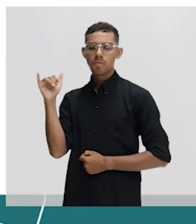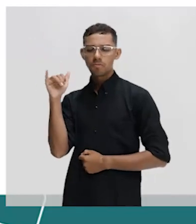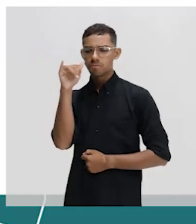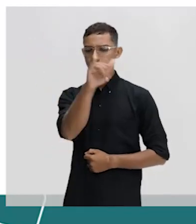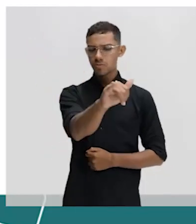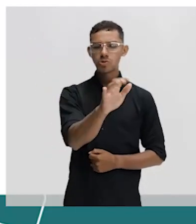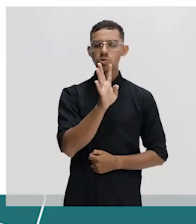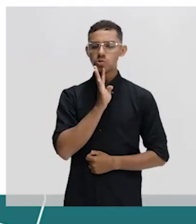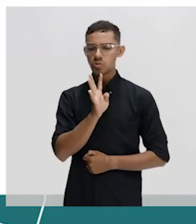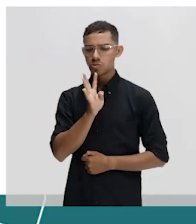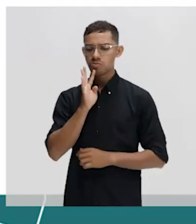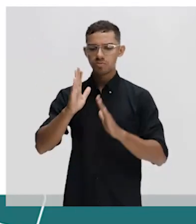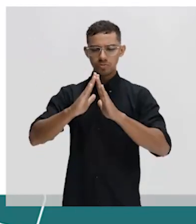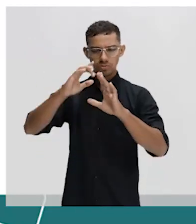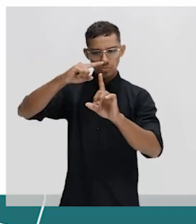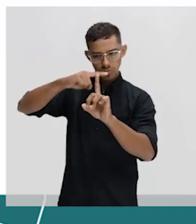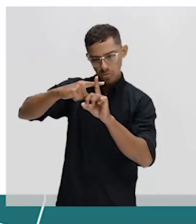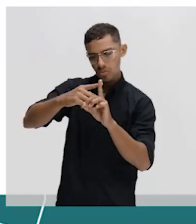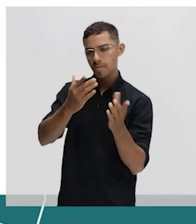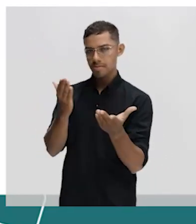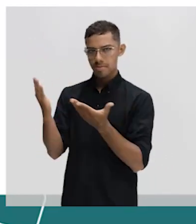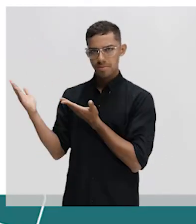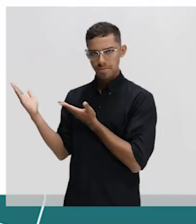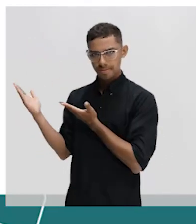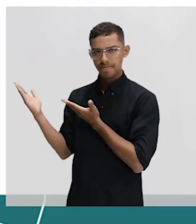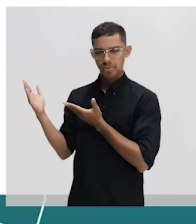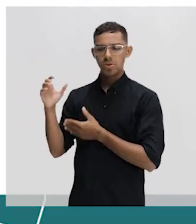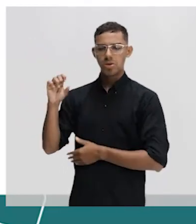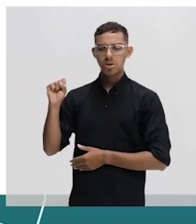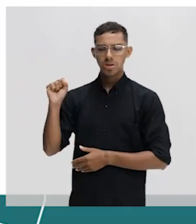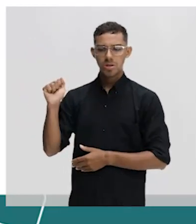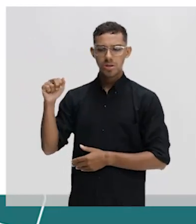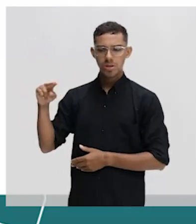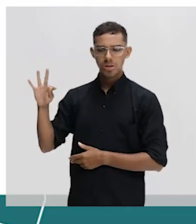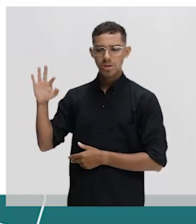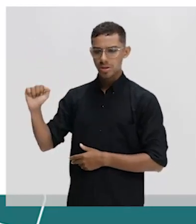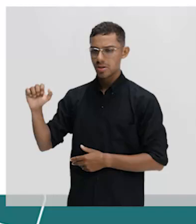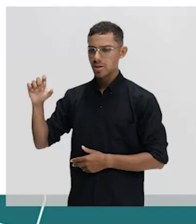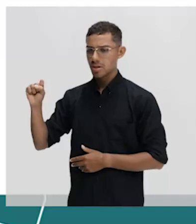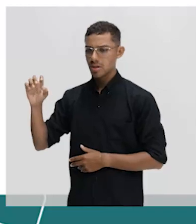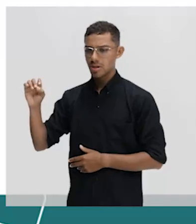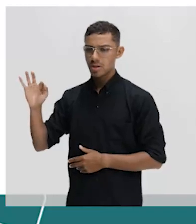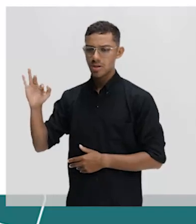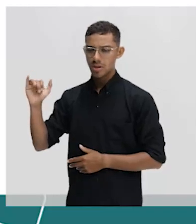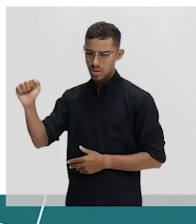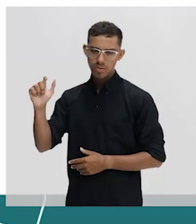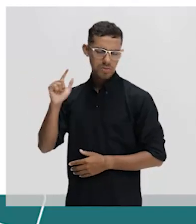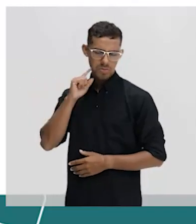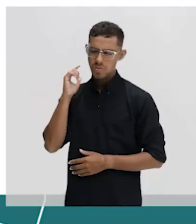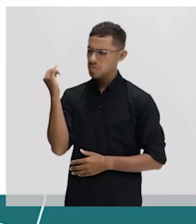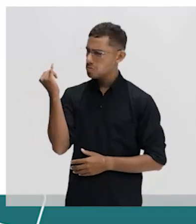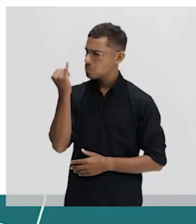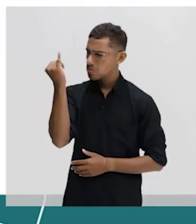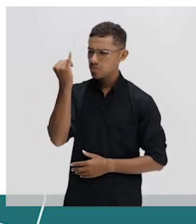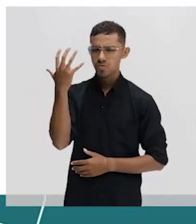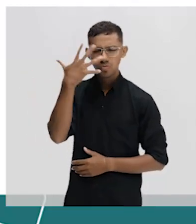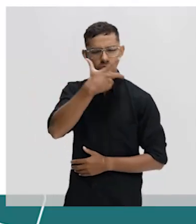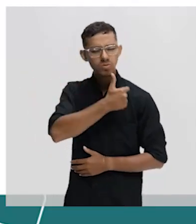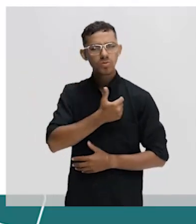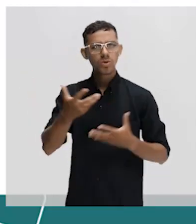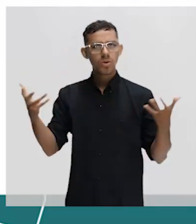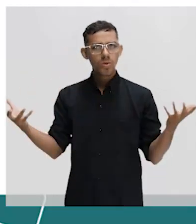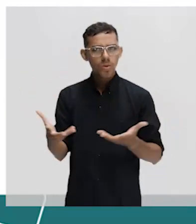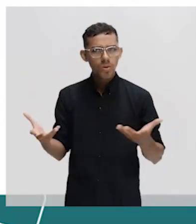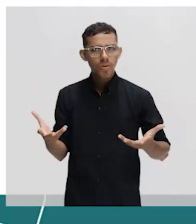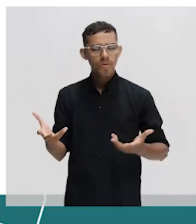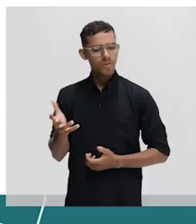mas pelo menos eu vou tentar olhando as imagens. É um negócio tão grandioso, é um negócio tão fabuloso. Bom, se eu acho isso hoje em dia,